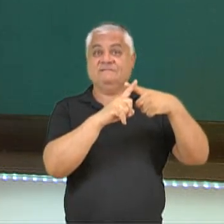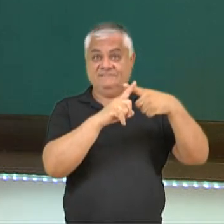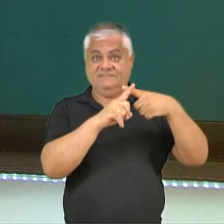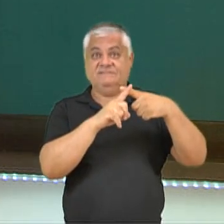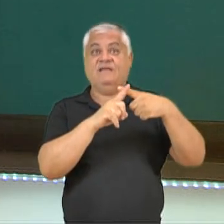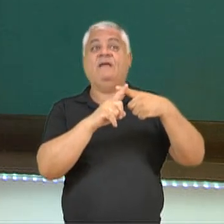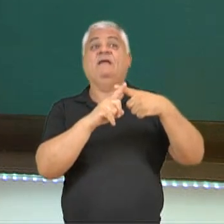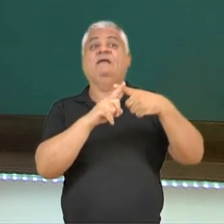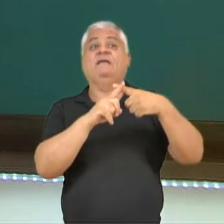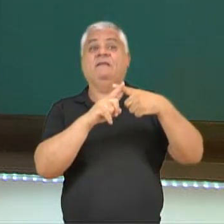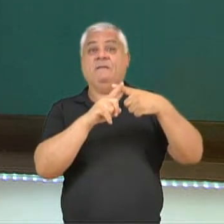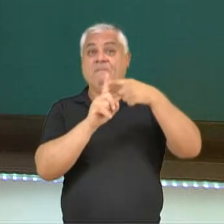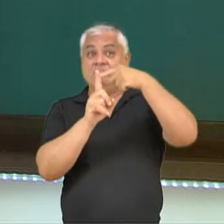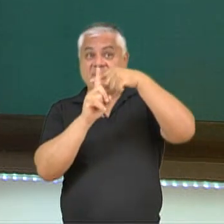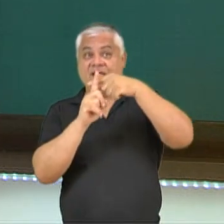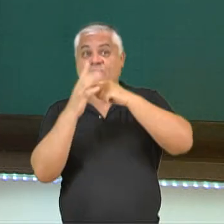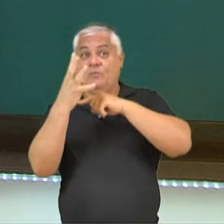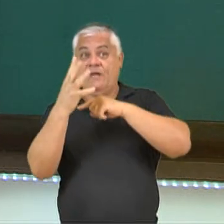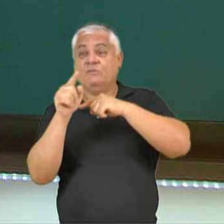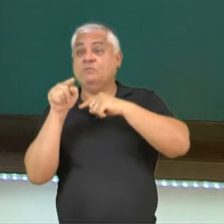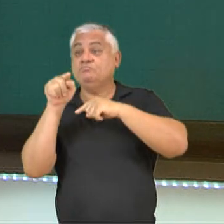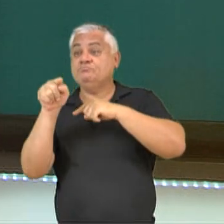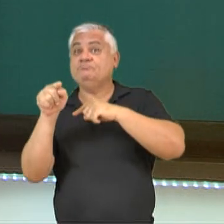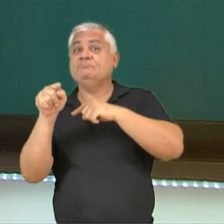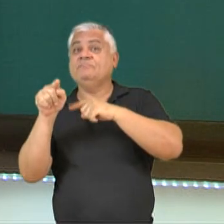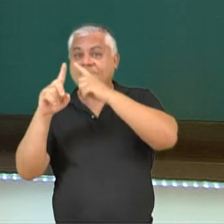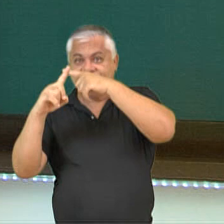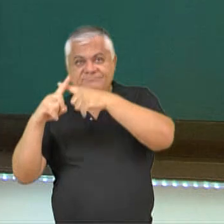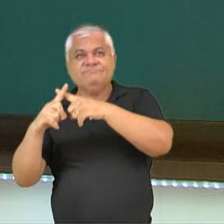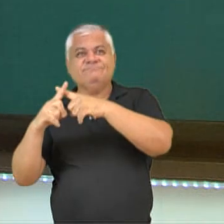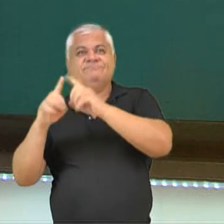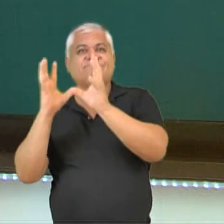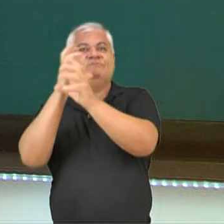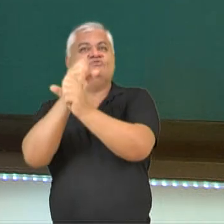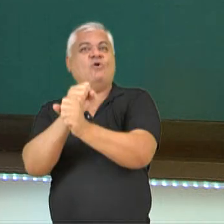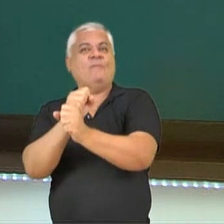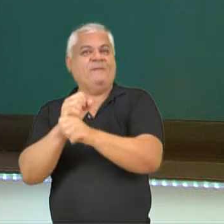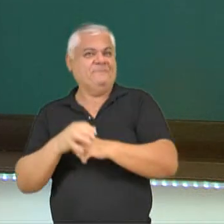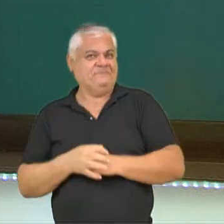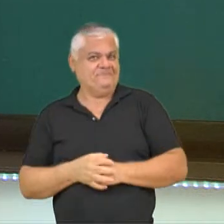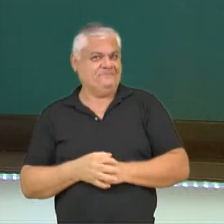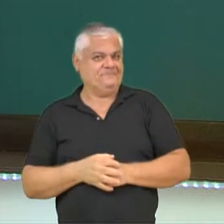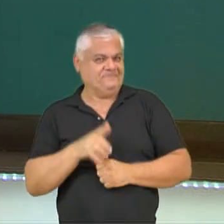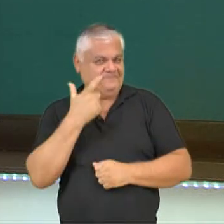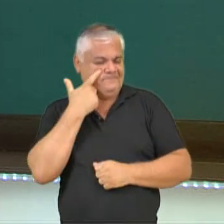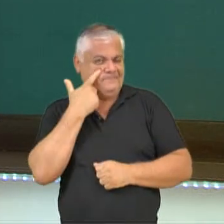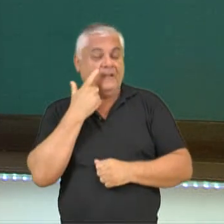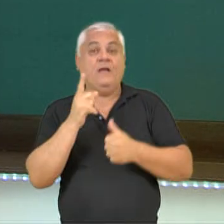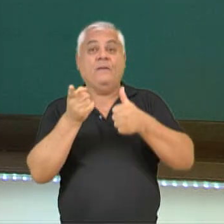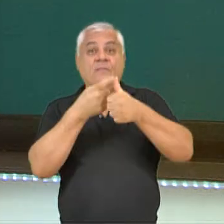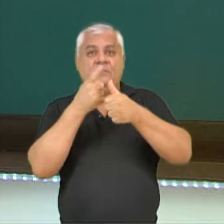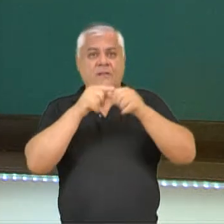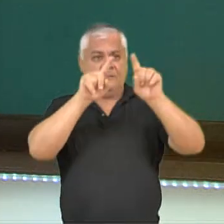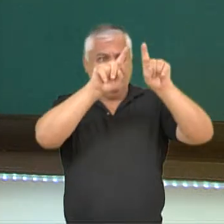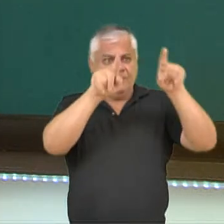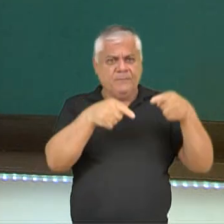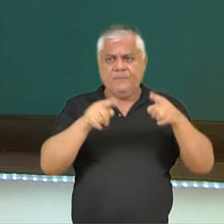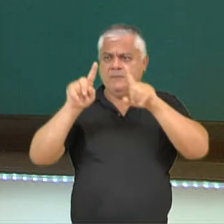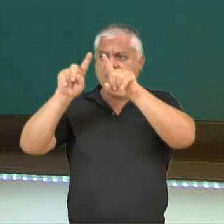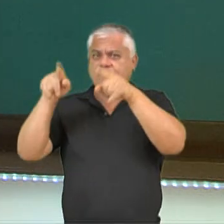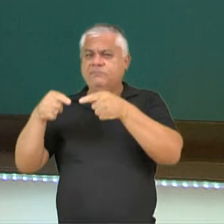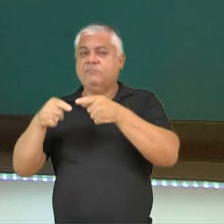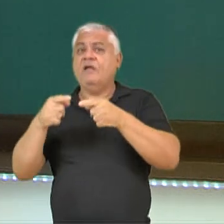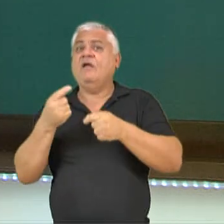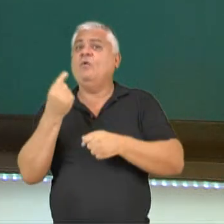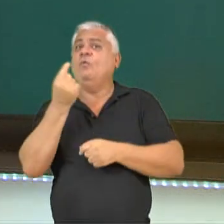segunda multiplicação e temos uma soma aqui no meio, tá? Então, vamos identificar o que a gente tem. Tem parênteses. Então, quando tem